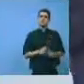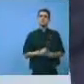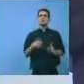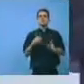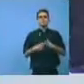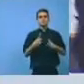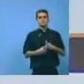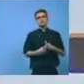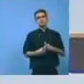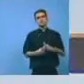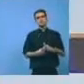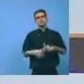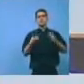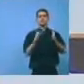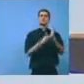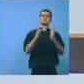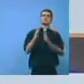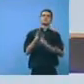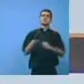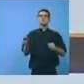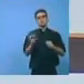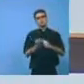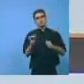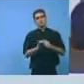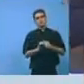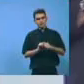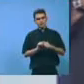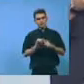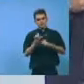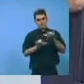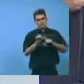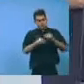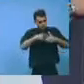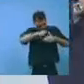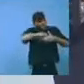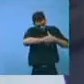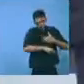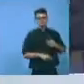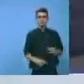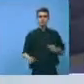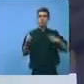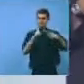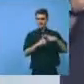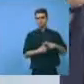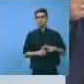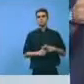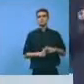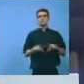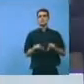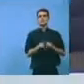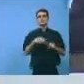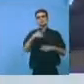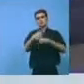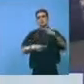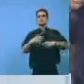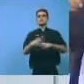isso que depois Jesus vai poder fazer a oração de cura interior na cruz, pai perdoa, eles não sabem o que fazem, e é por isso que depois de ressuscitado, vai poder vir